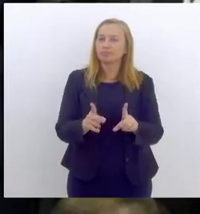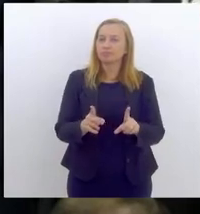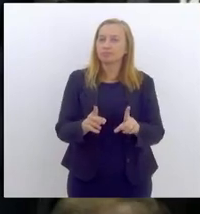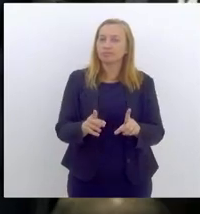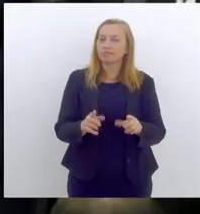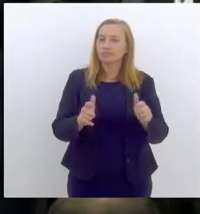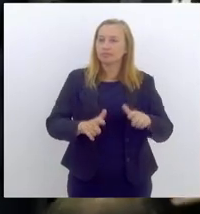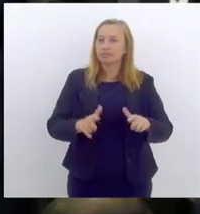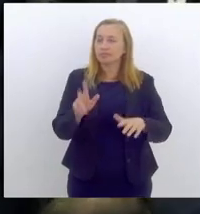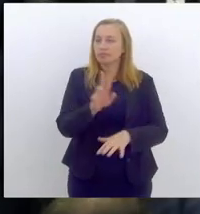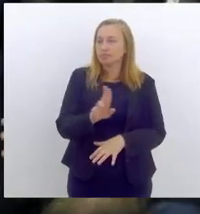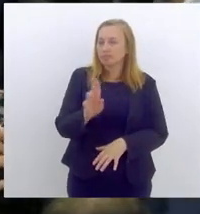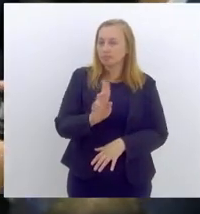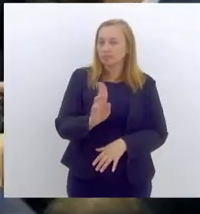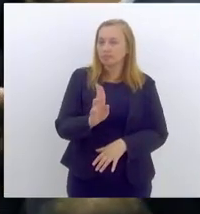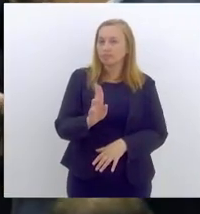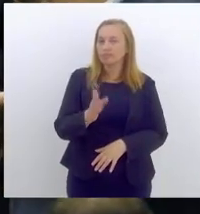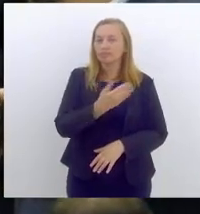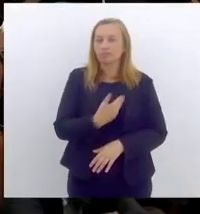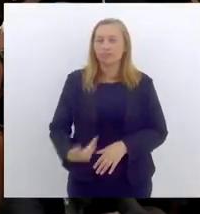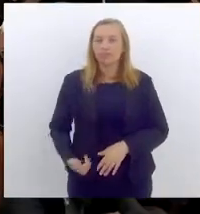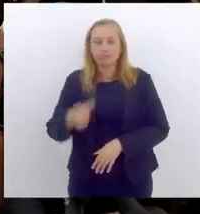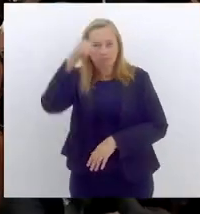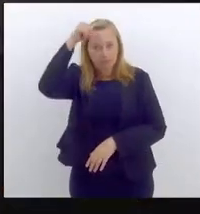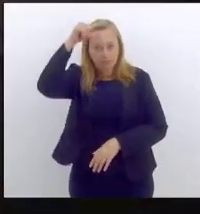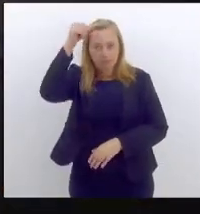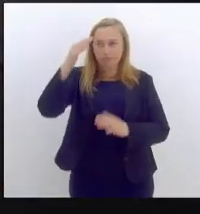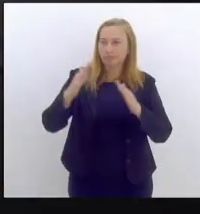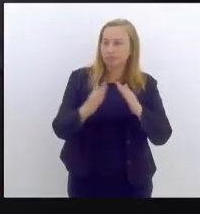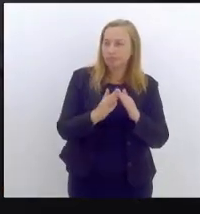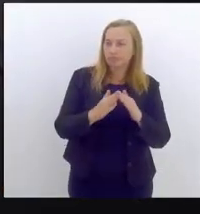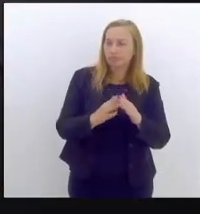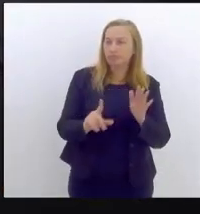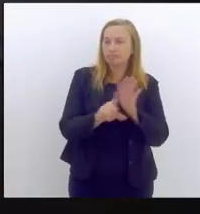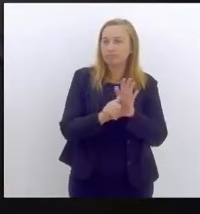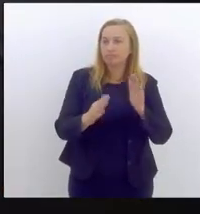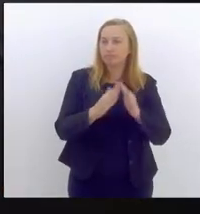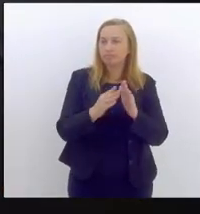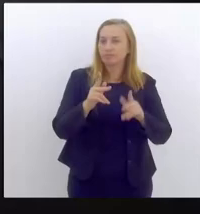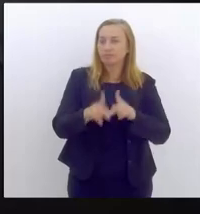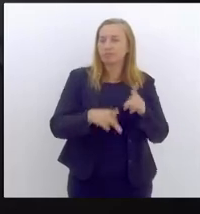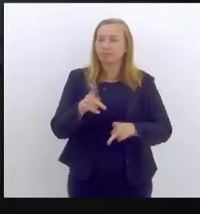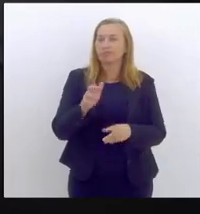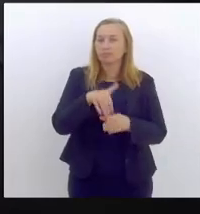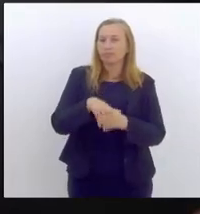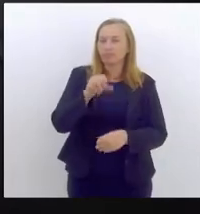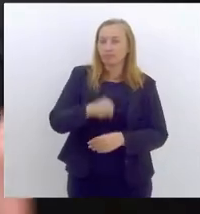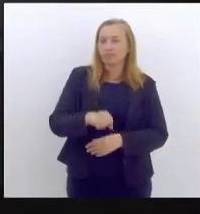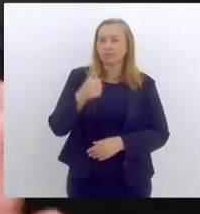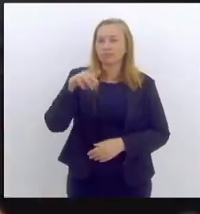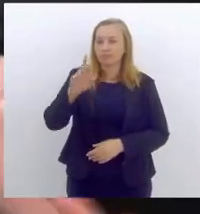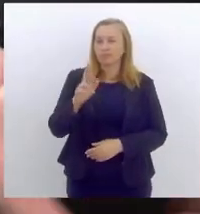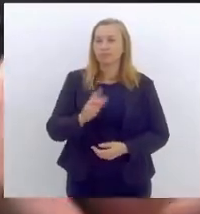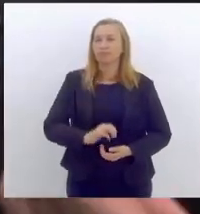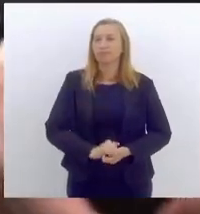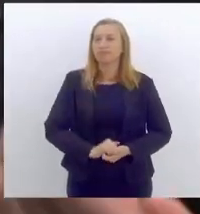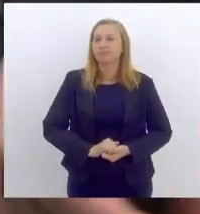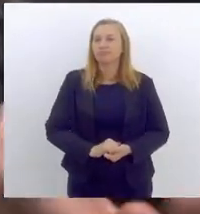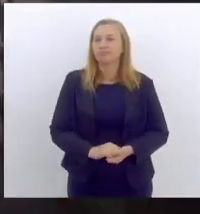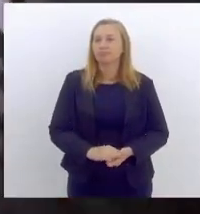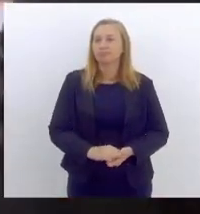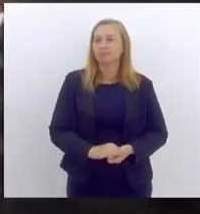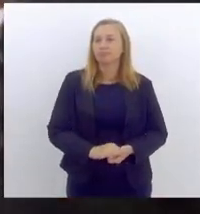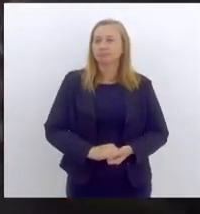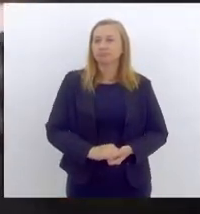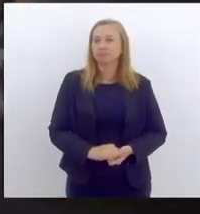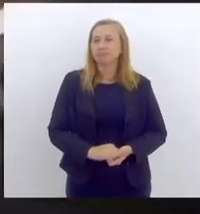em nome do governo Cláudio Castro, em nome da Casa de Leis, a Casa do Povo, meu voto é sim, Rodrigo Bacelar, presidente.